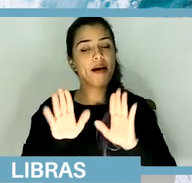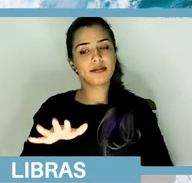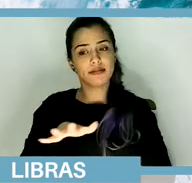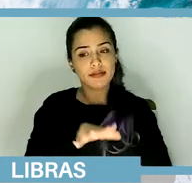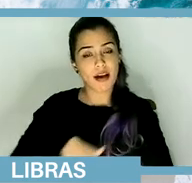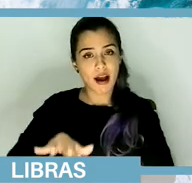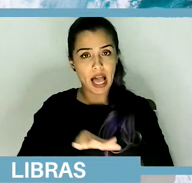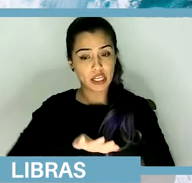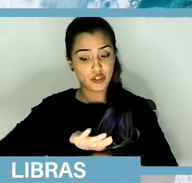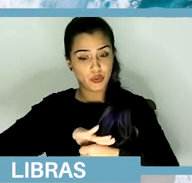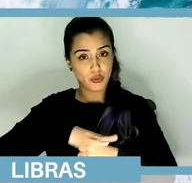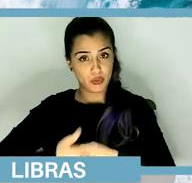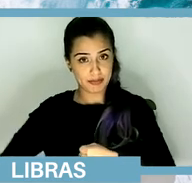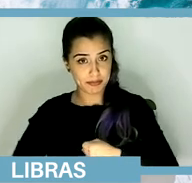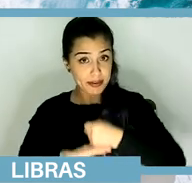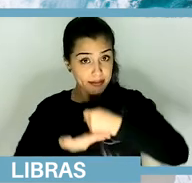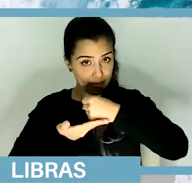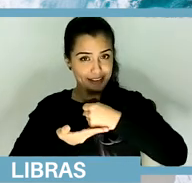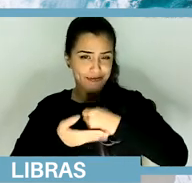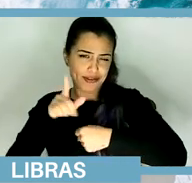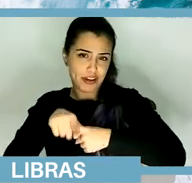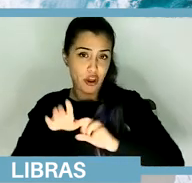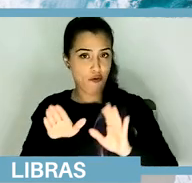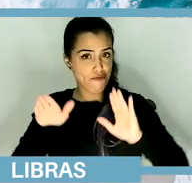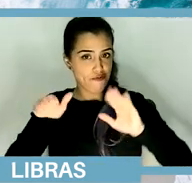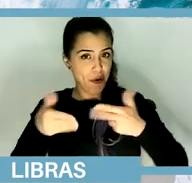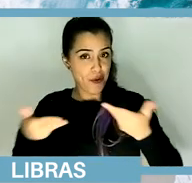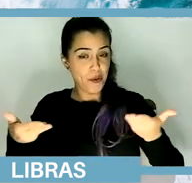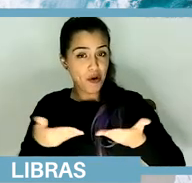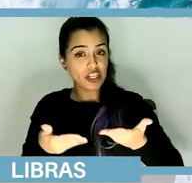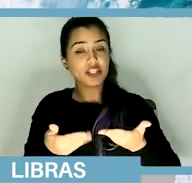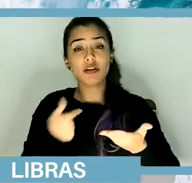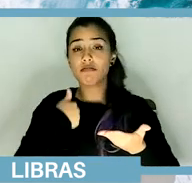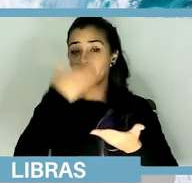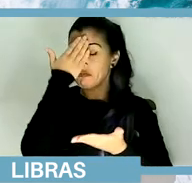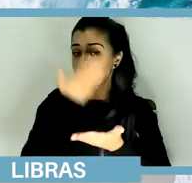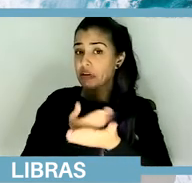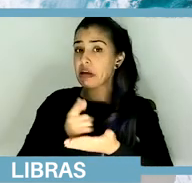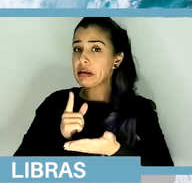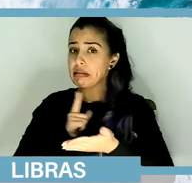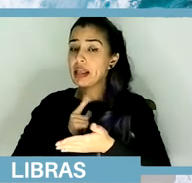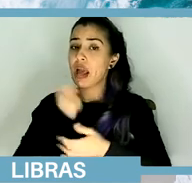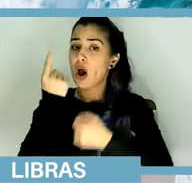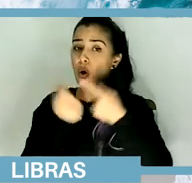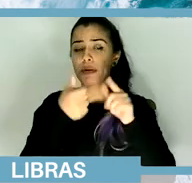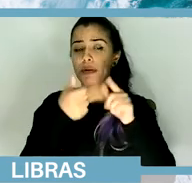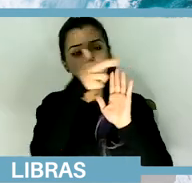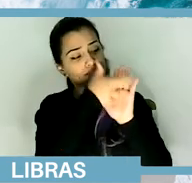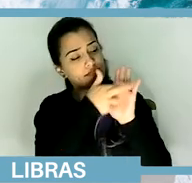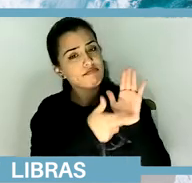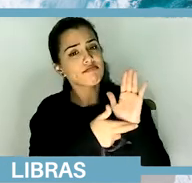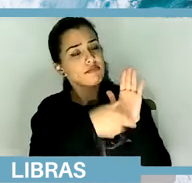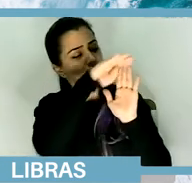que é o nosso foco aqui, eu acho que tem algumas diretrizes que a gente tem que ter em mente sempre, sabe? Primeiro, pensar o que que